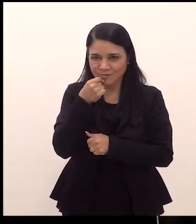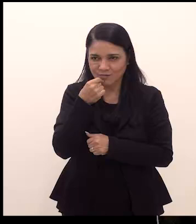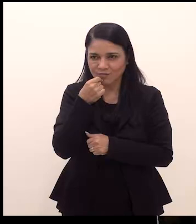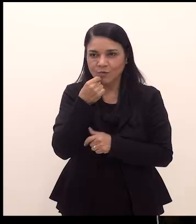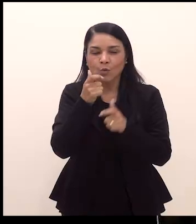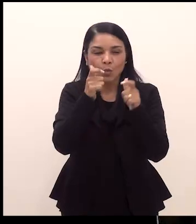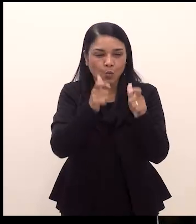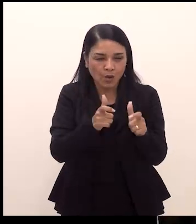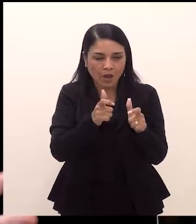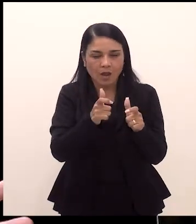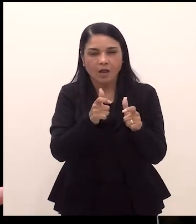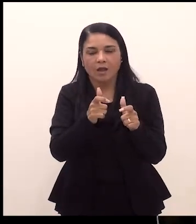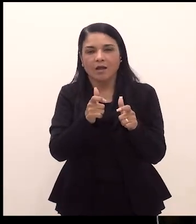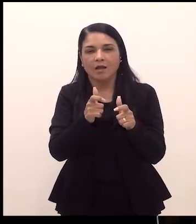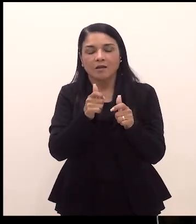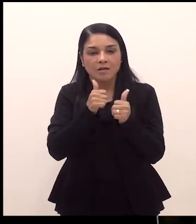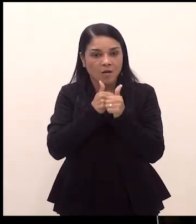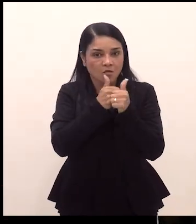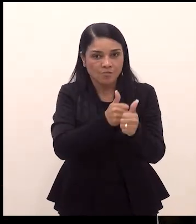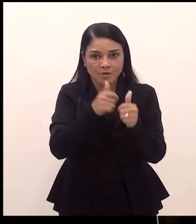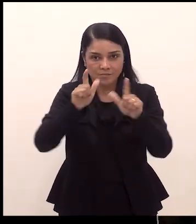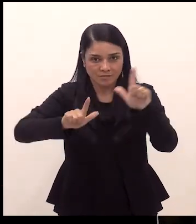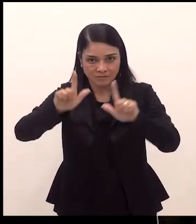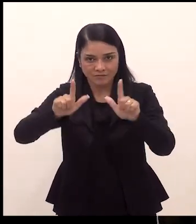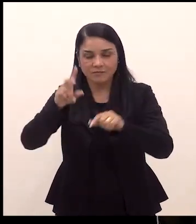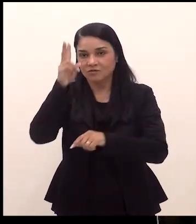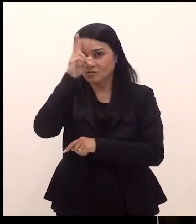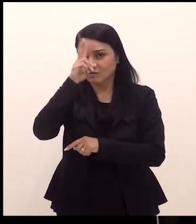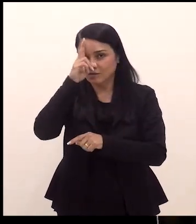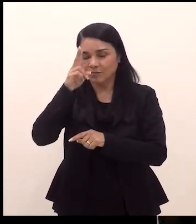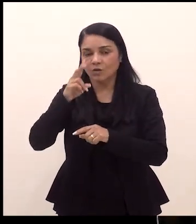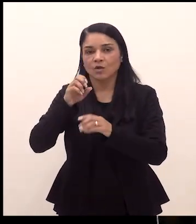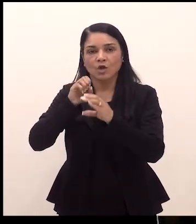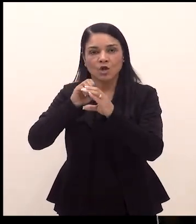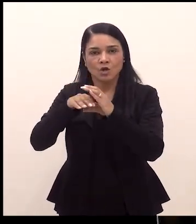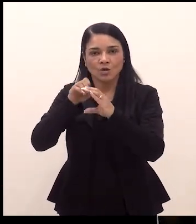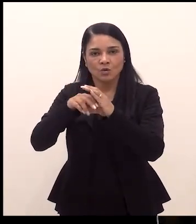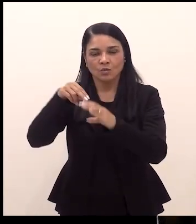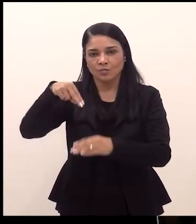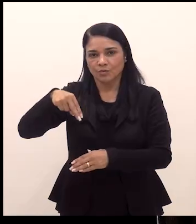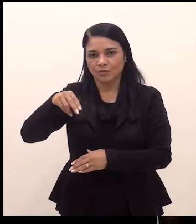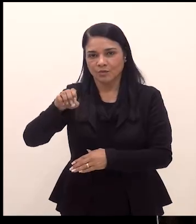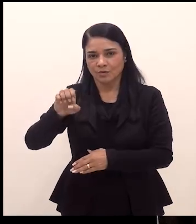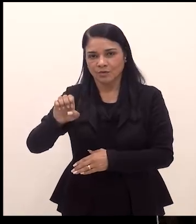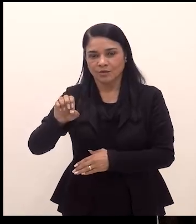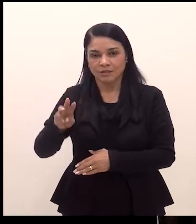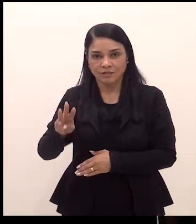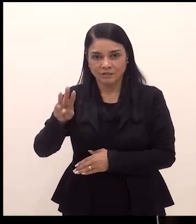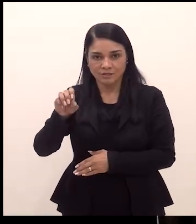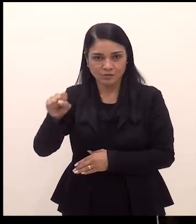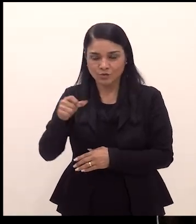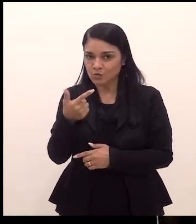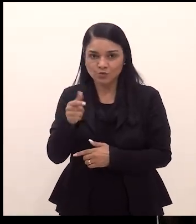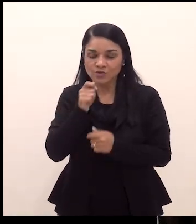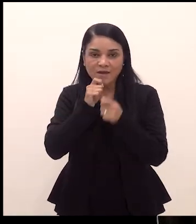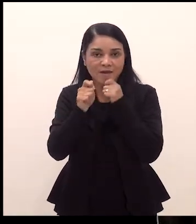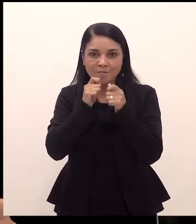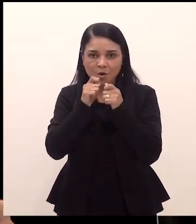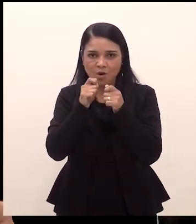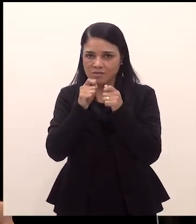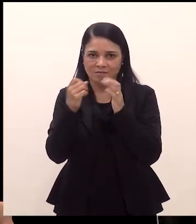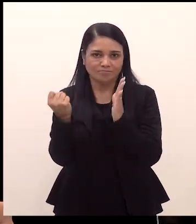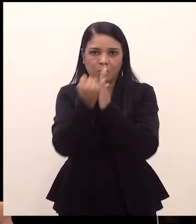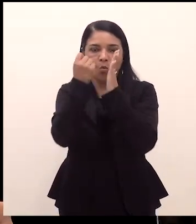11 de setembro, assim, todo mundo lembra mais ou menos onde estava e acompanhar pela TV. A gente vai lembrar que a Globo News, por exemplo, que fez a cobertura, ela não tinha